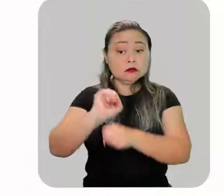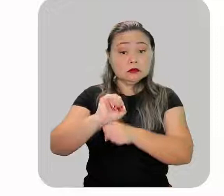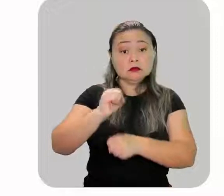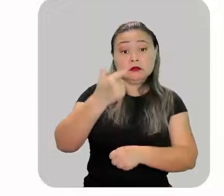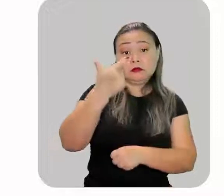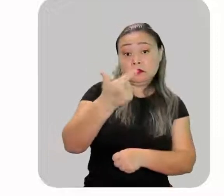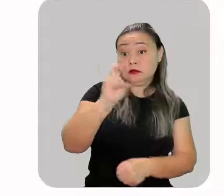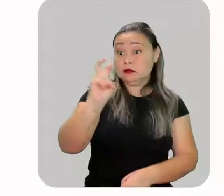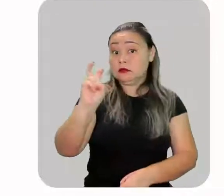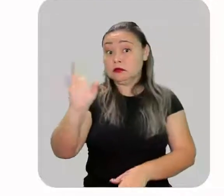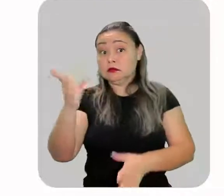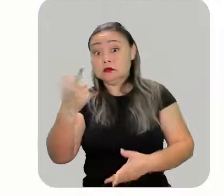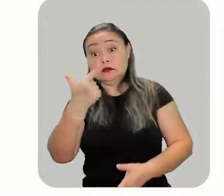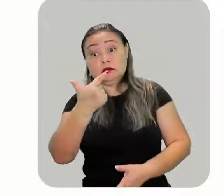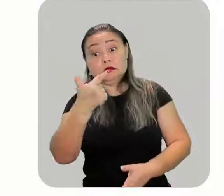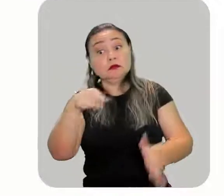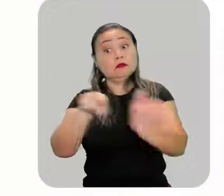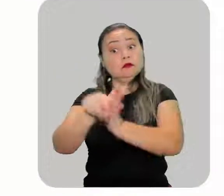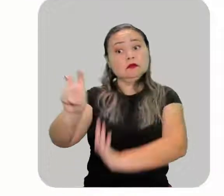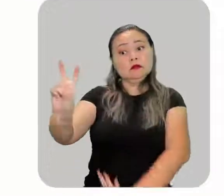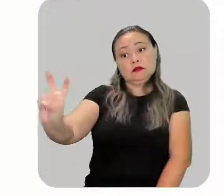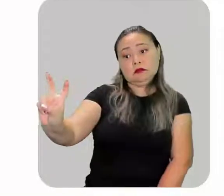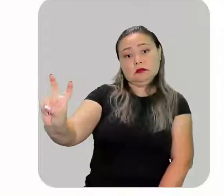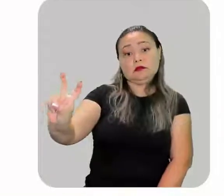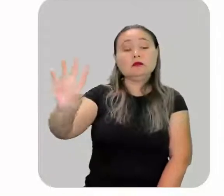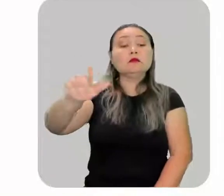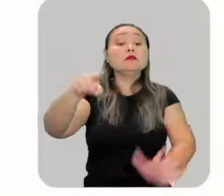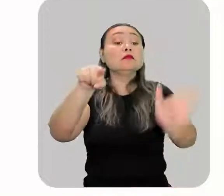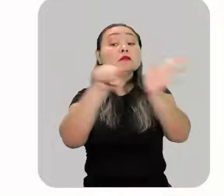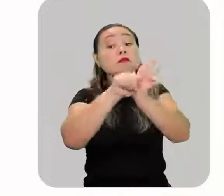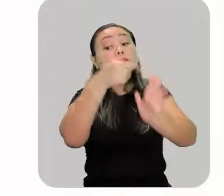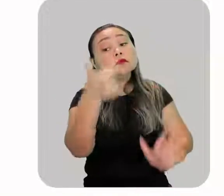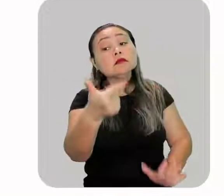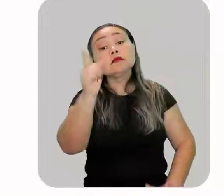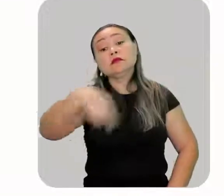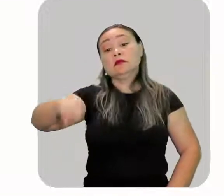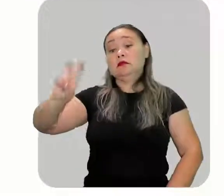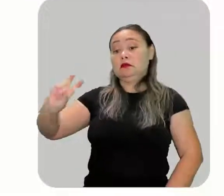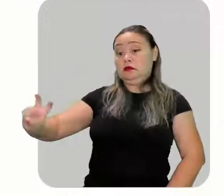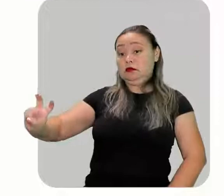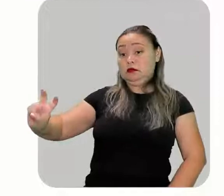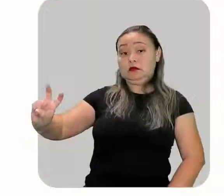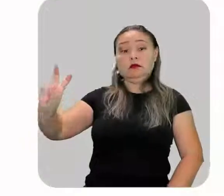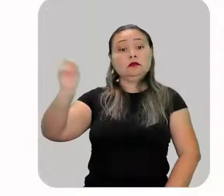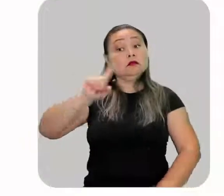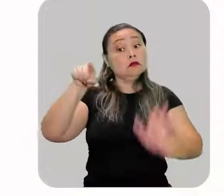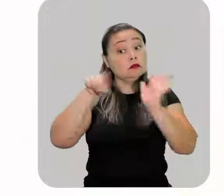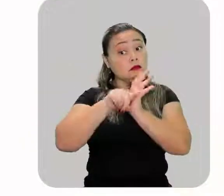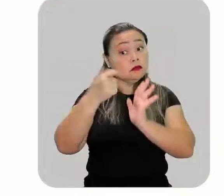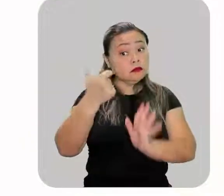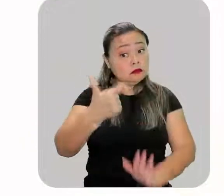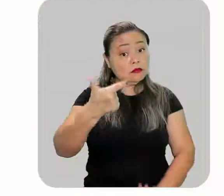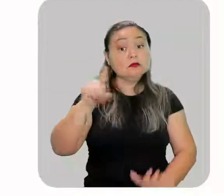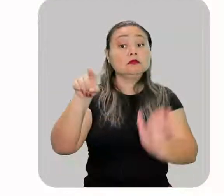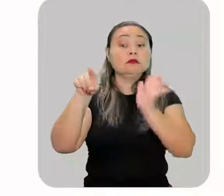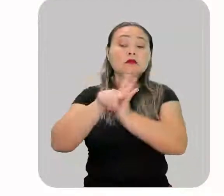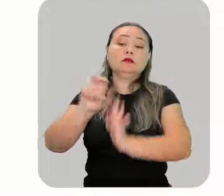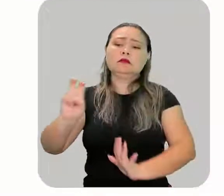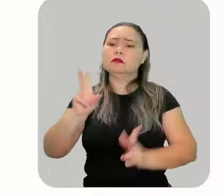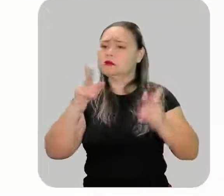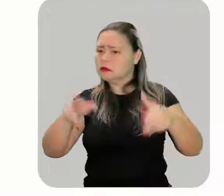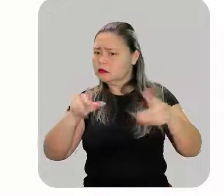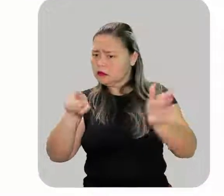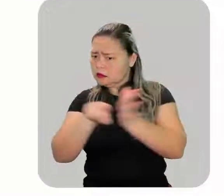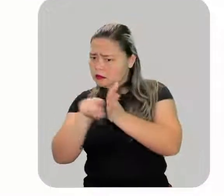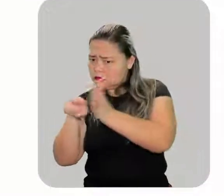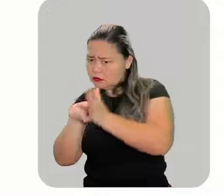a resposta? Ou será que é 2 e menos 5? Ou menos 2 e 5? Não, eu acho que é menos 2 e menos 5. Tudo